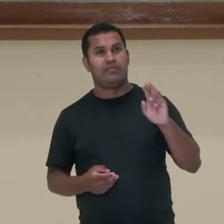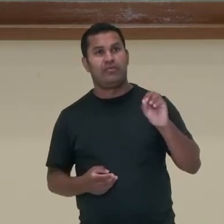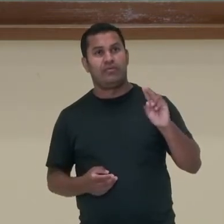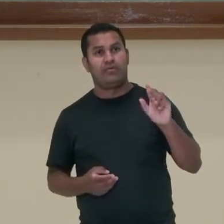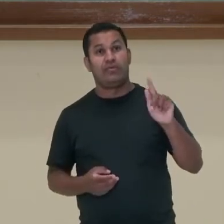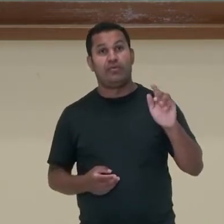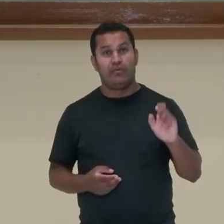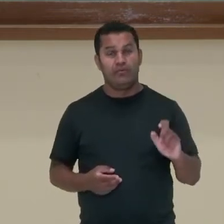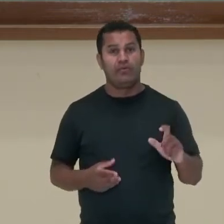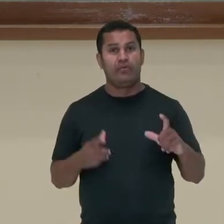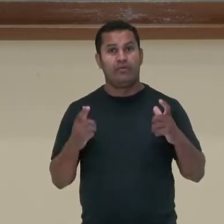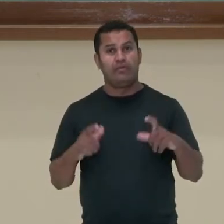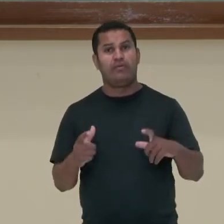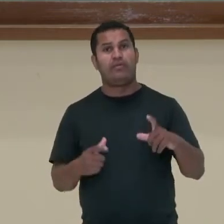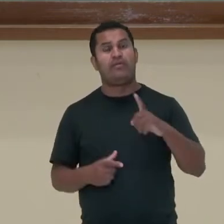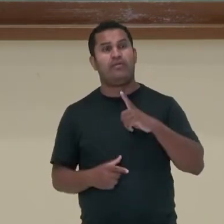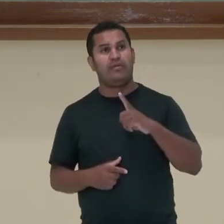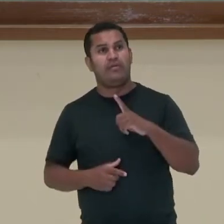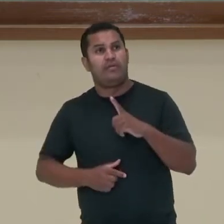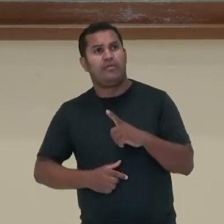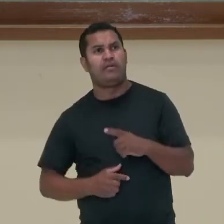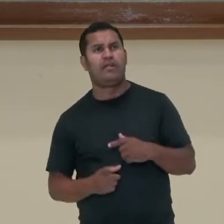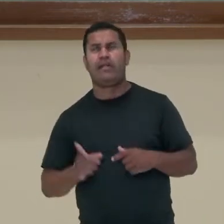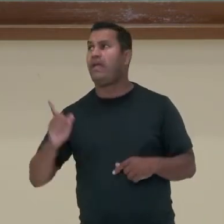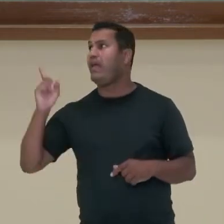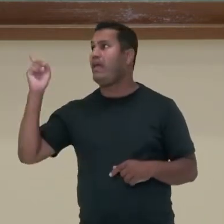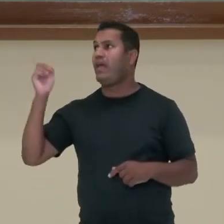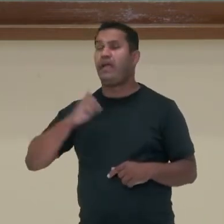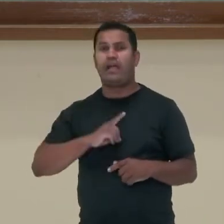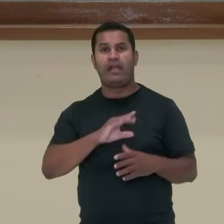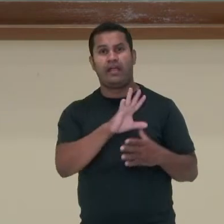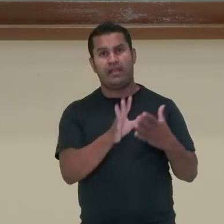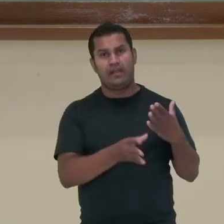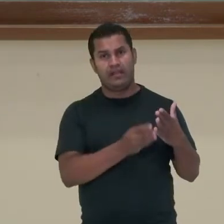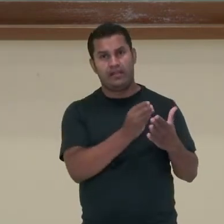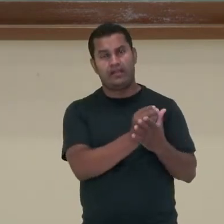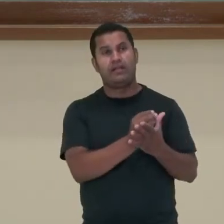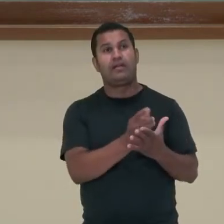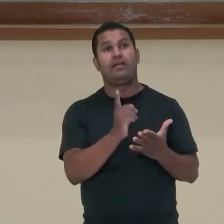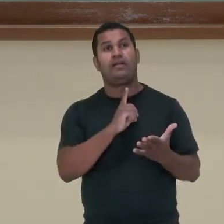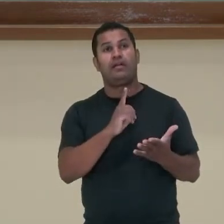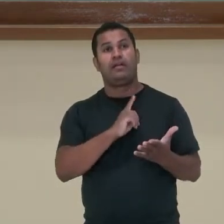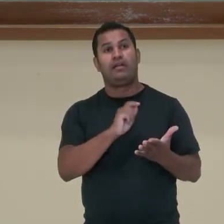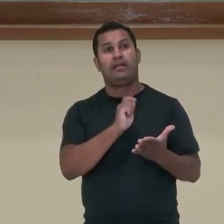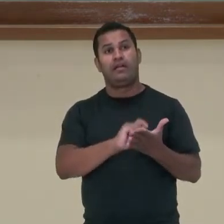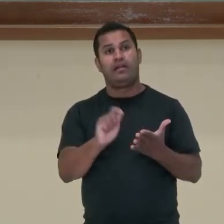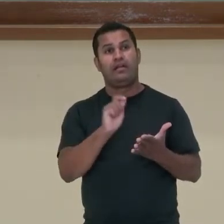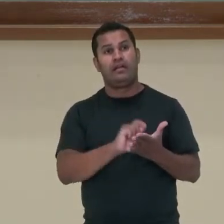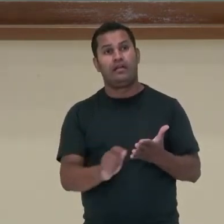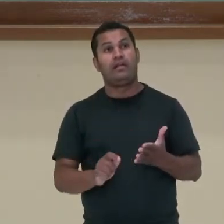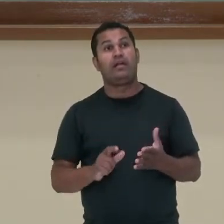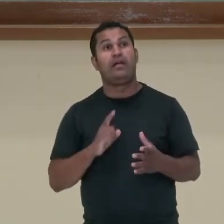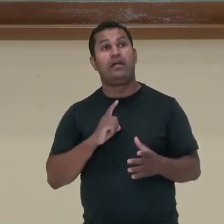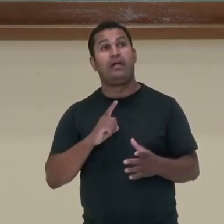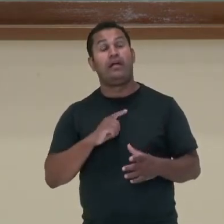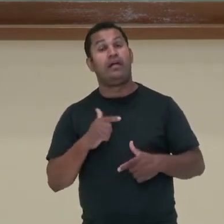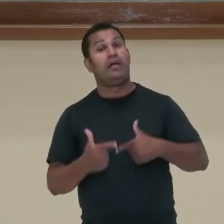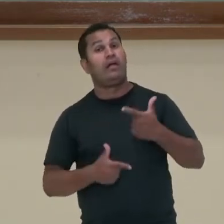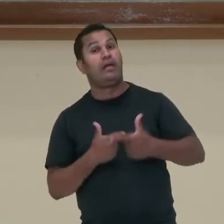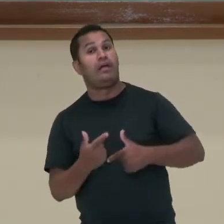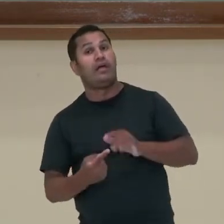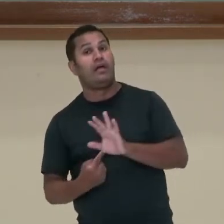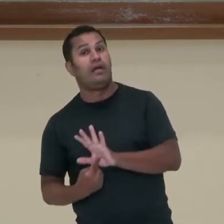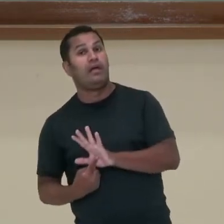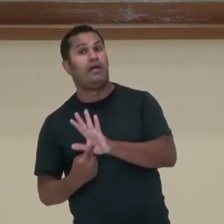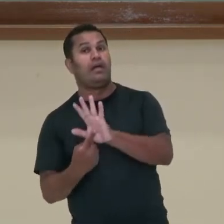da gravura japonesa. Nós tínhamos tido uma exposição de 1889, uma exposição de arte de todo mundo que foi